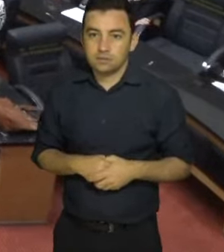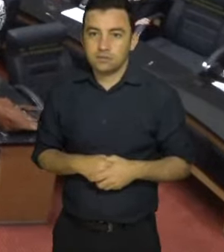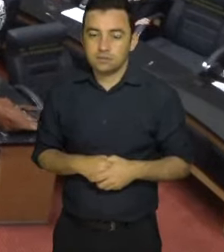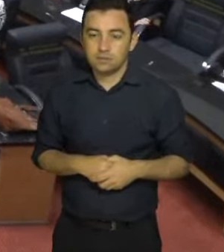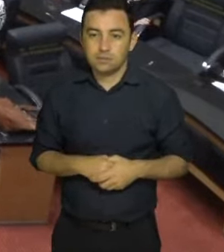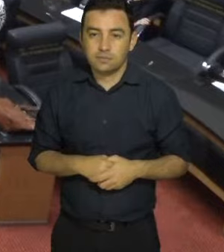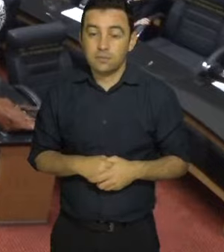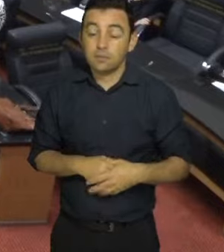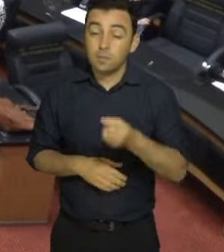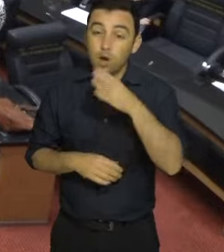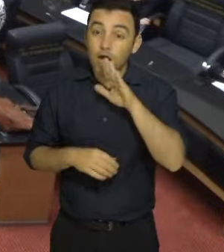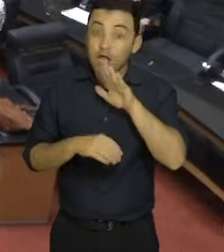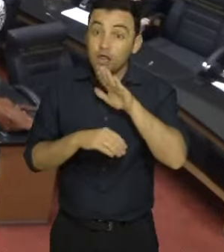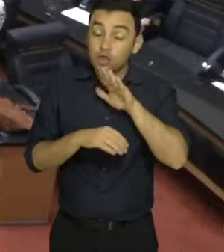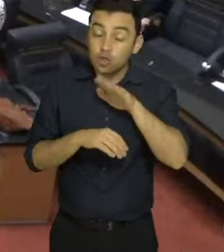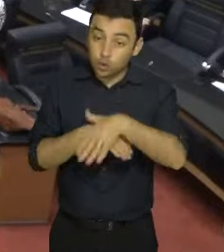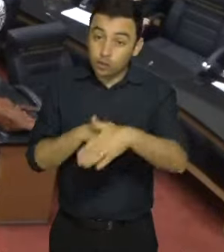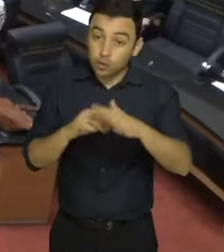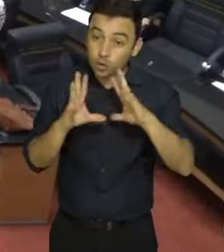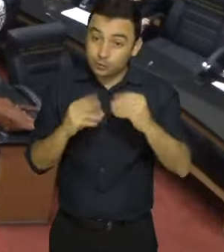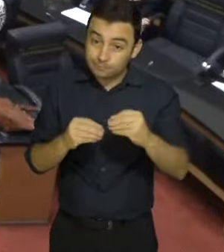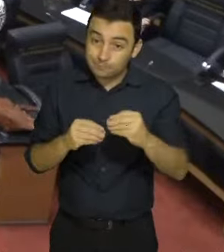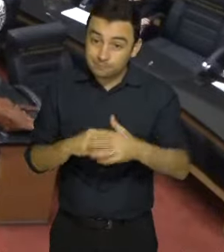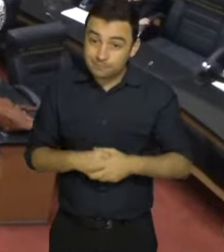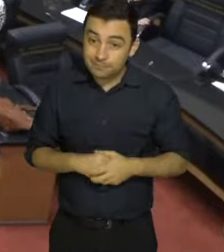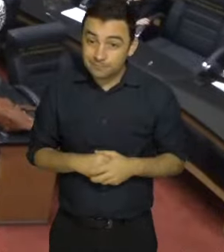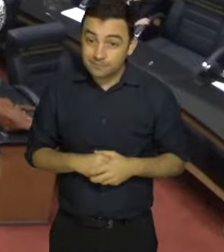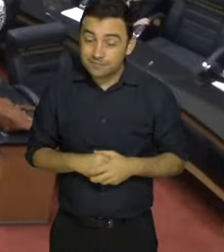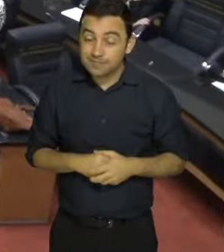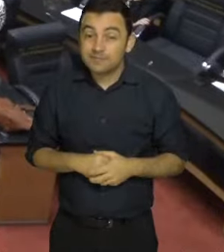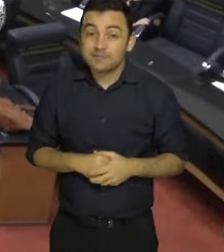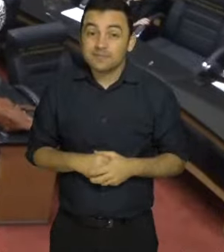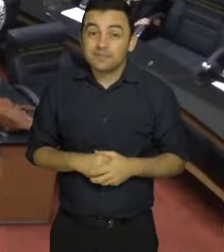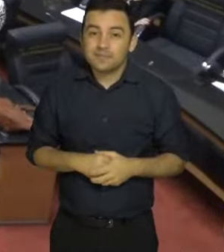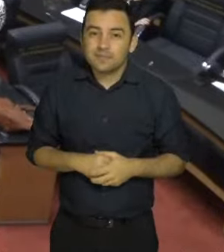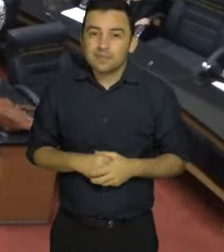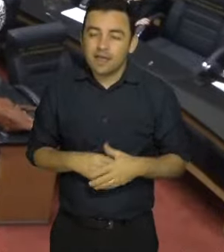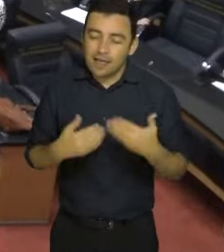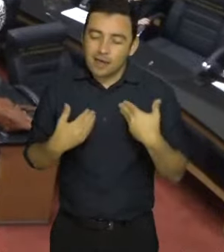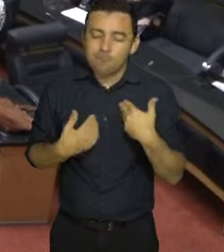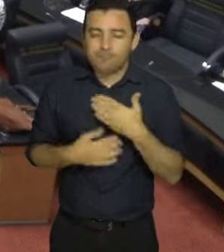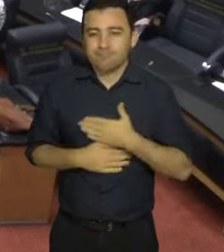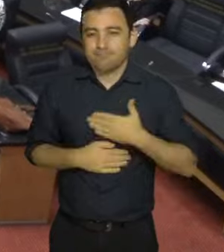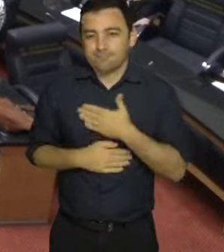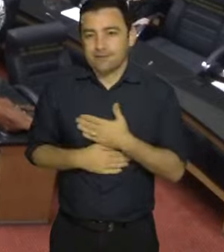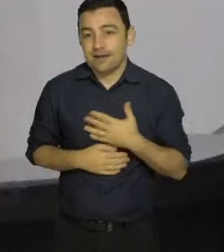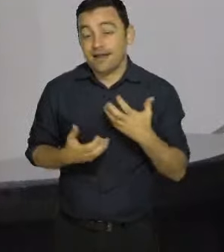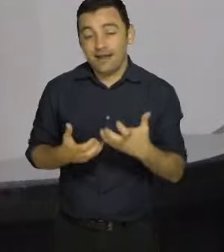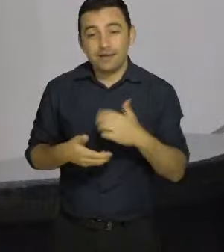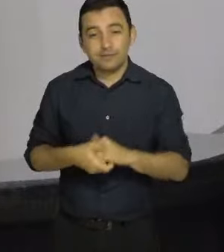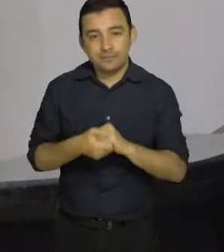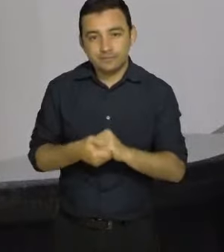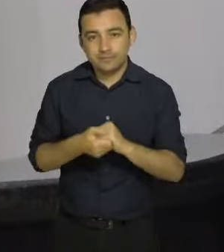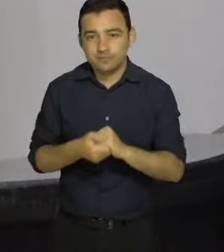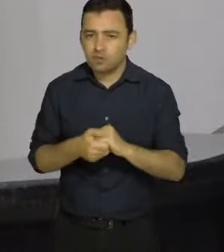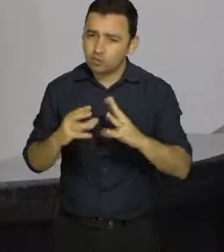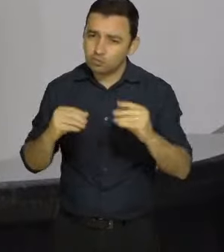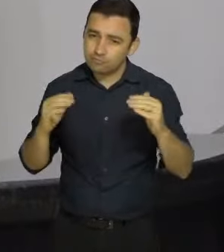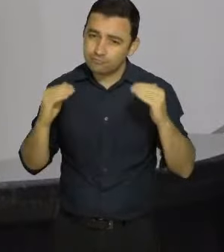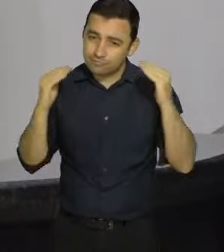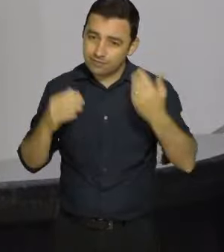Boa noite a todas e a todos. Eu gostaria de cumprimentar todas as autoridades presentes